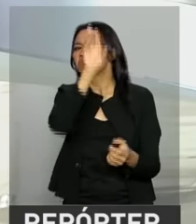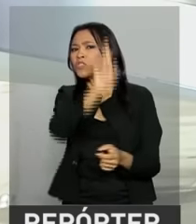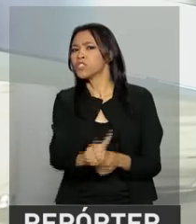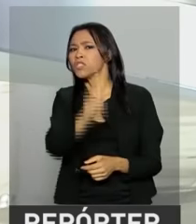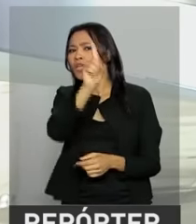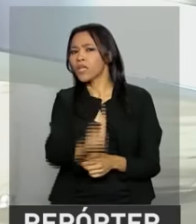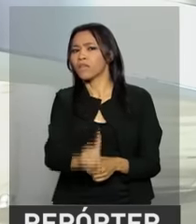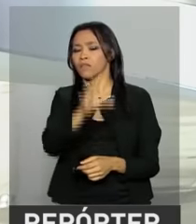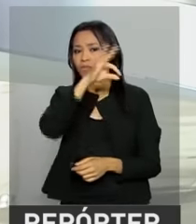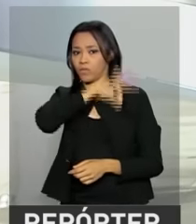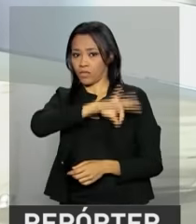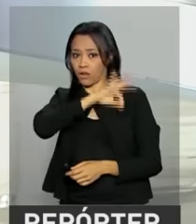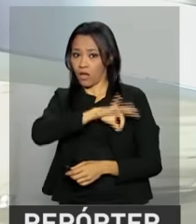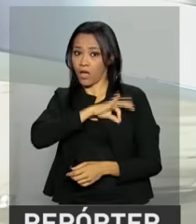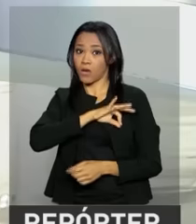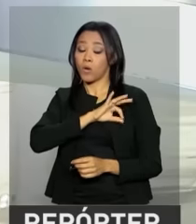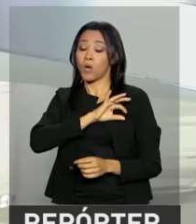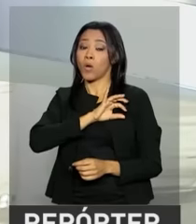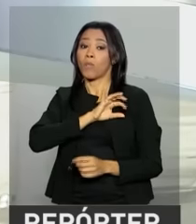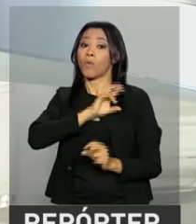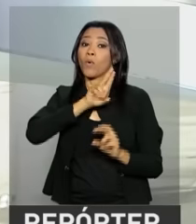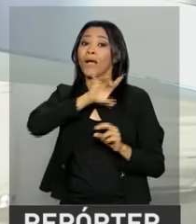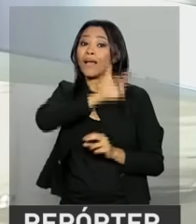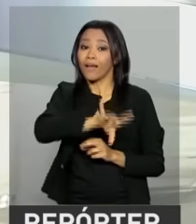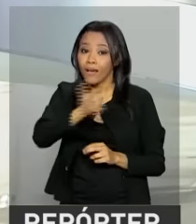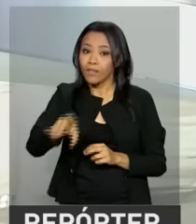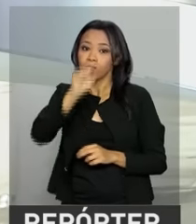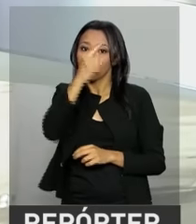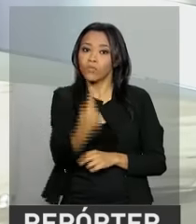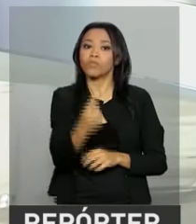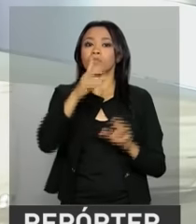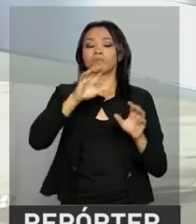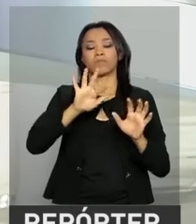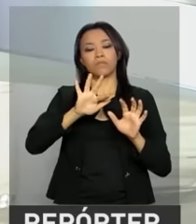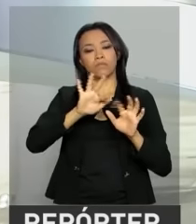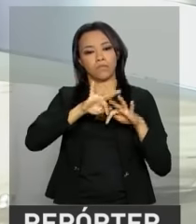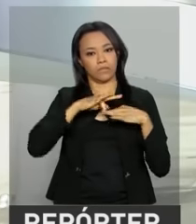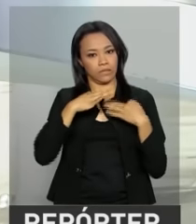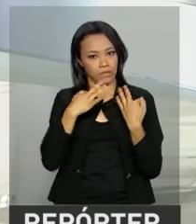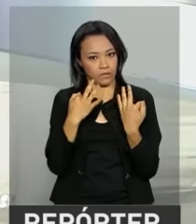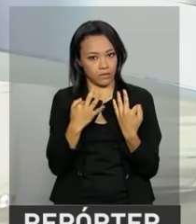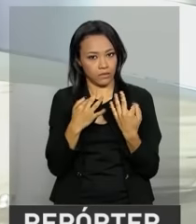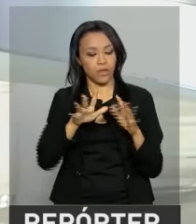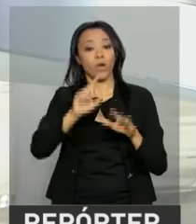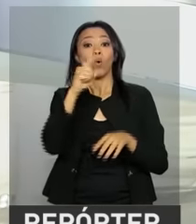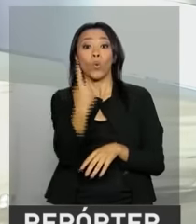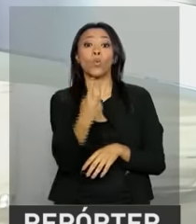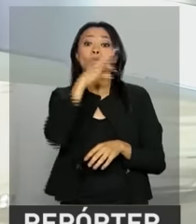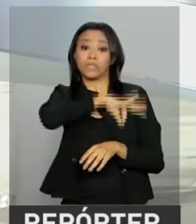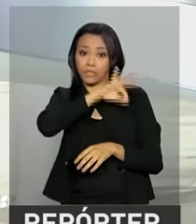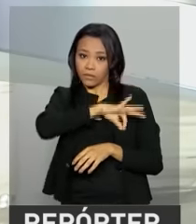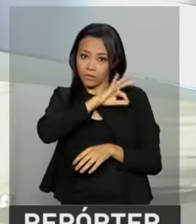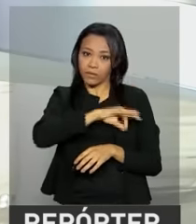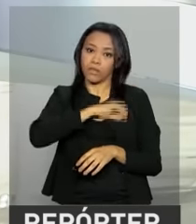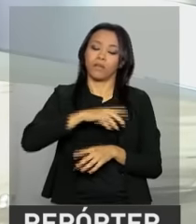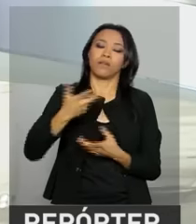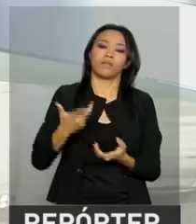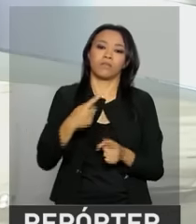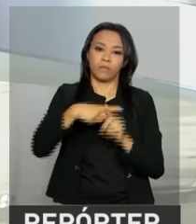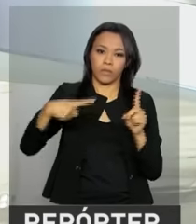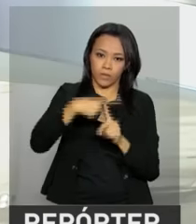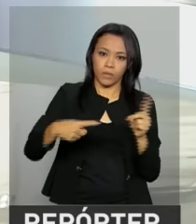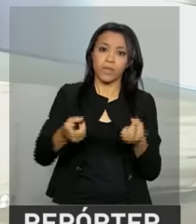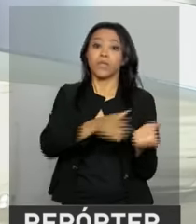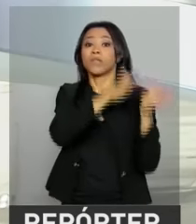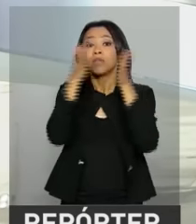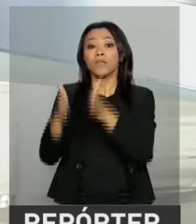renda familiar por pessoa de um salário mínimo e meio. E a bolsa parcial é destinada aos